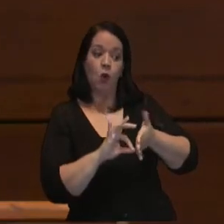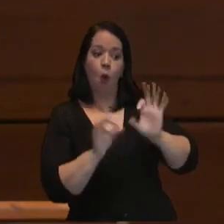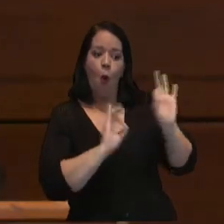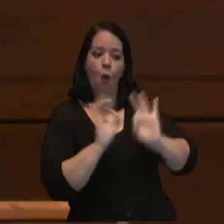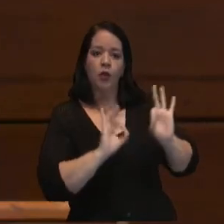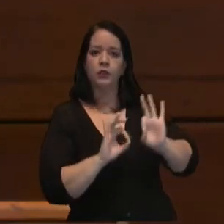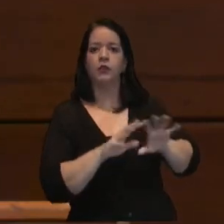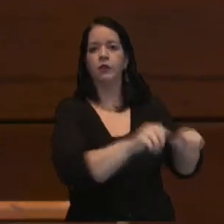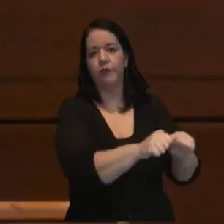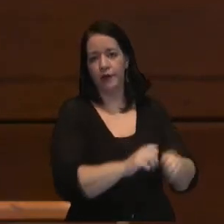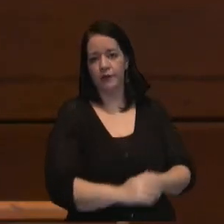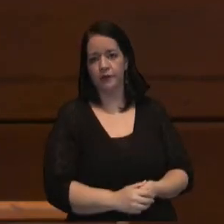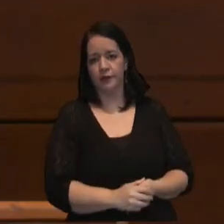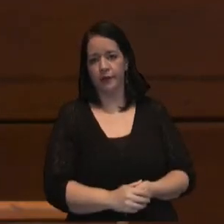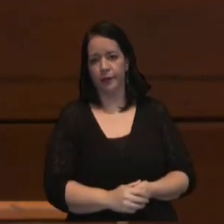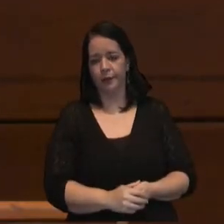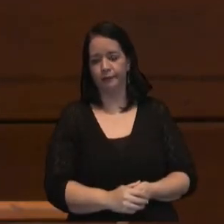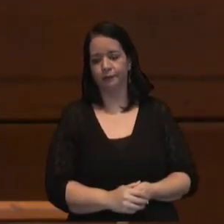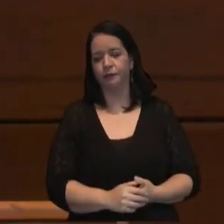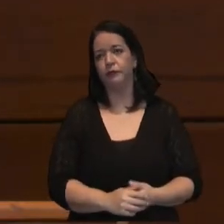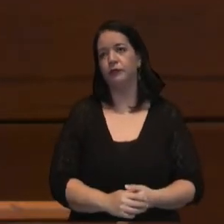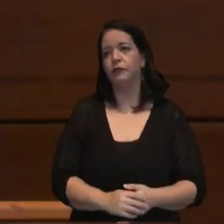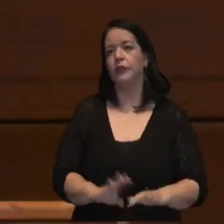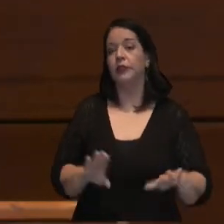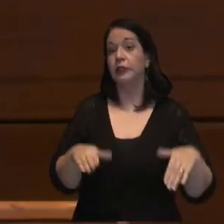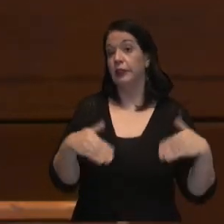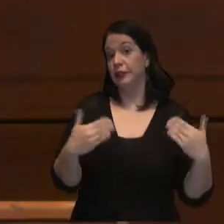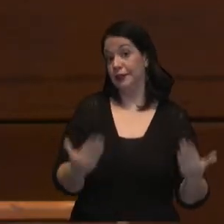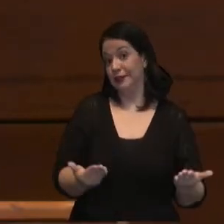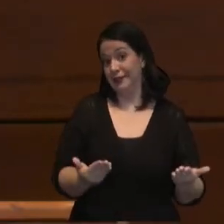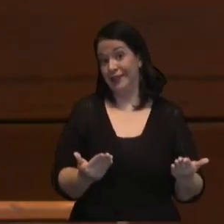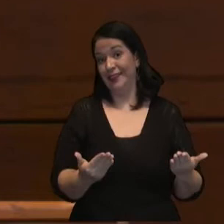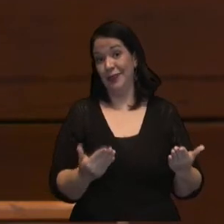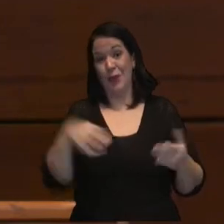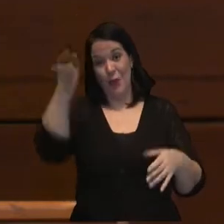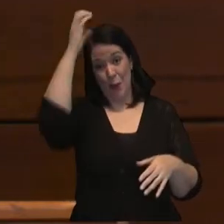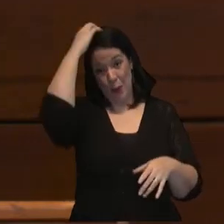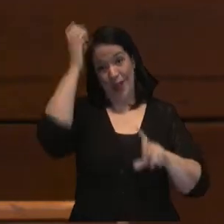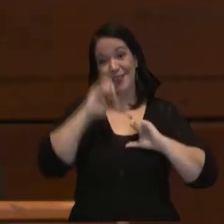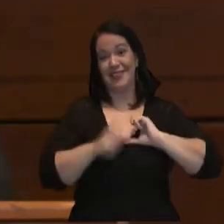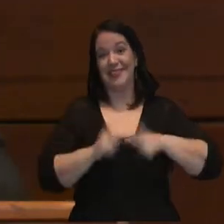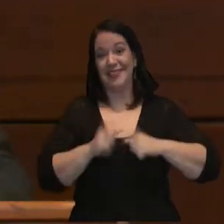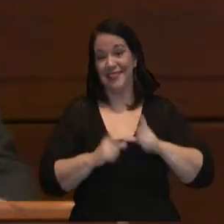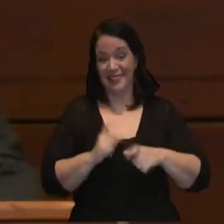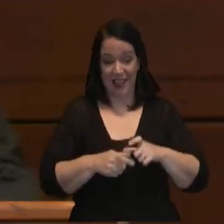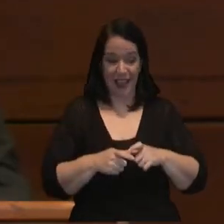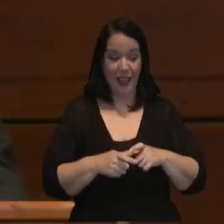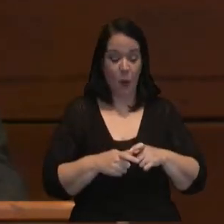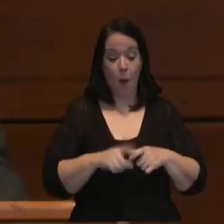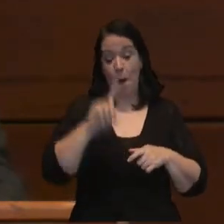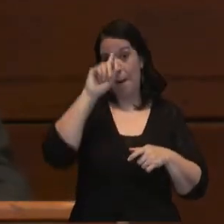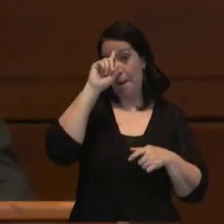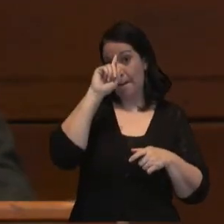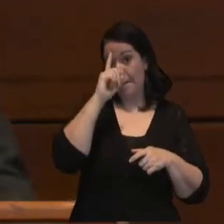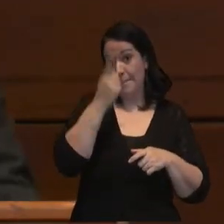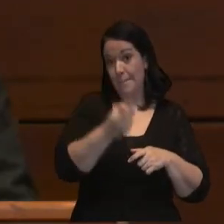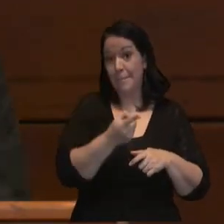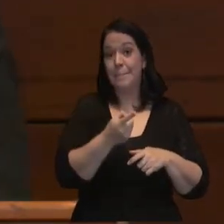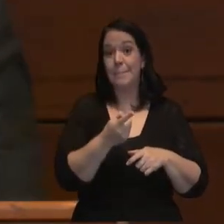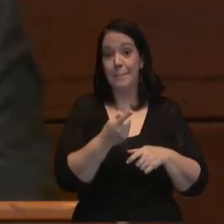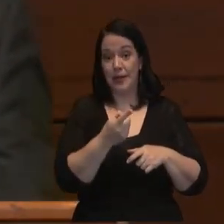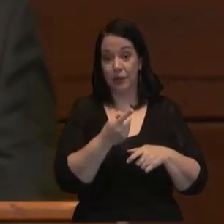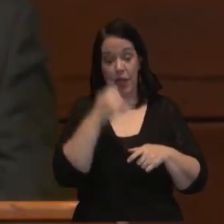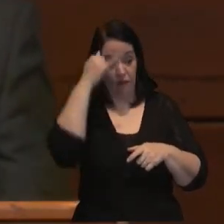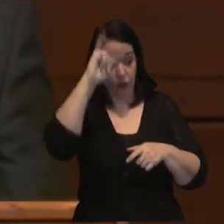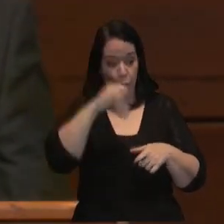Deus lhe falara e que tinha avisado, e assim por muitas vezes ele teve a sua vida